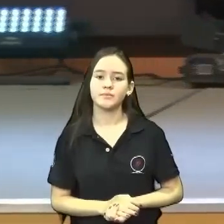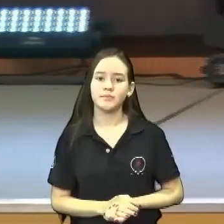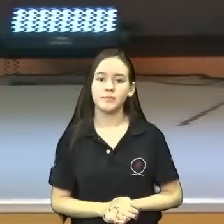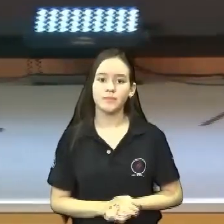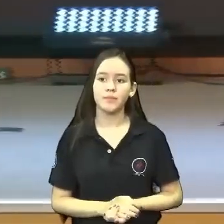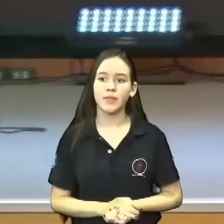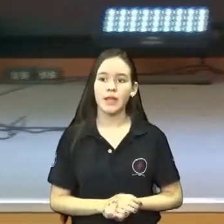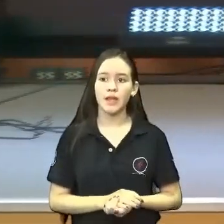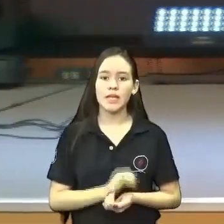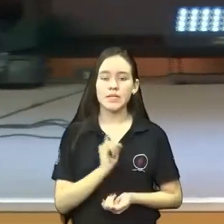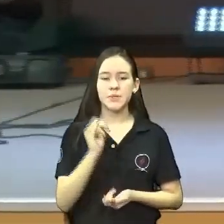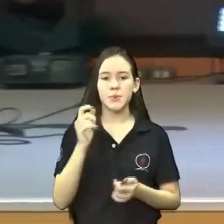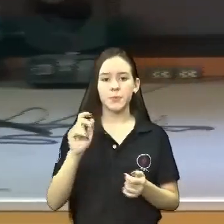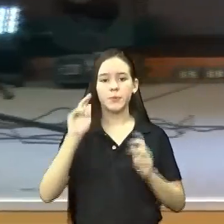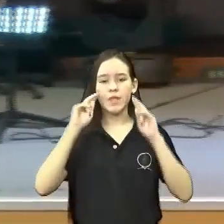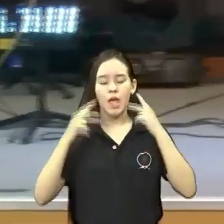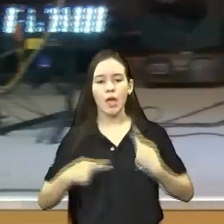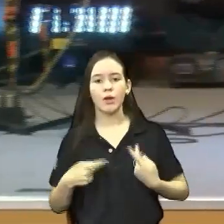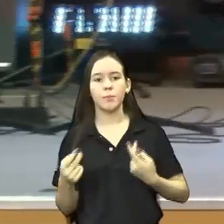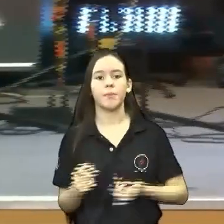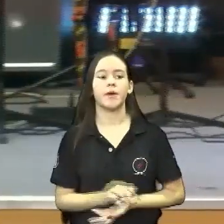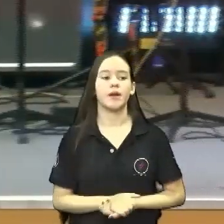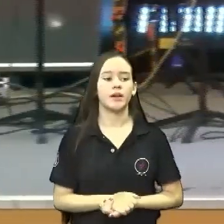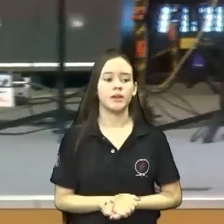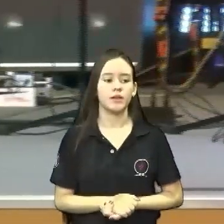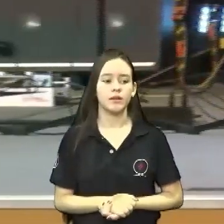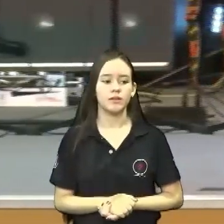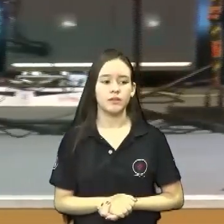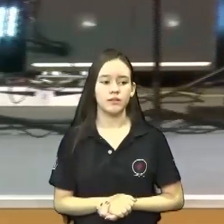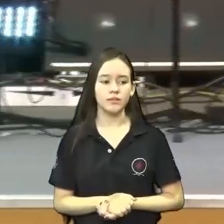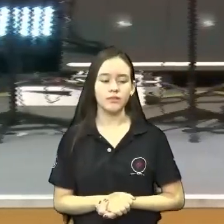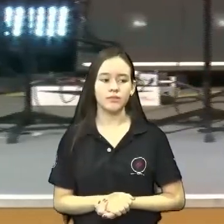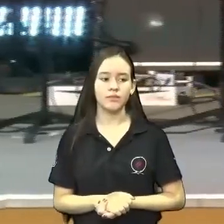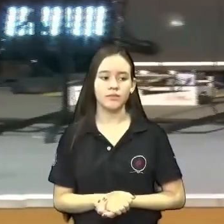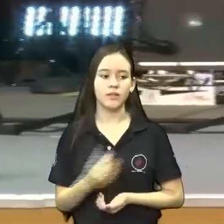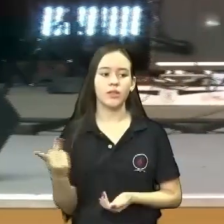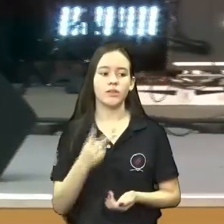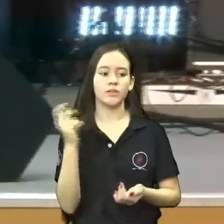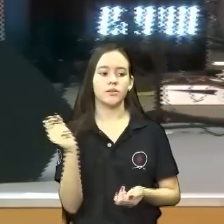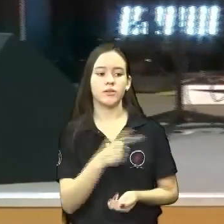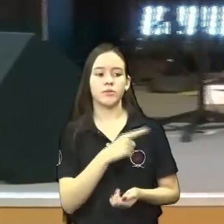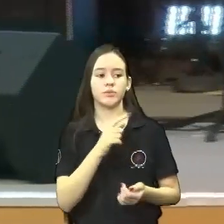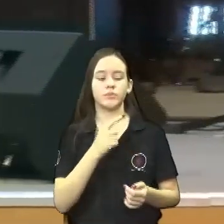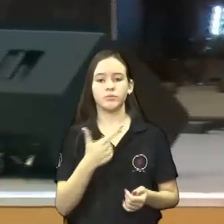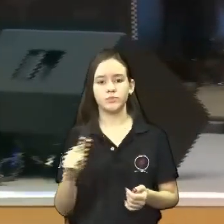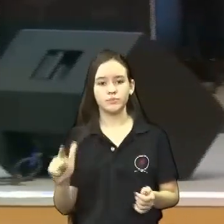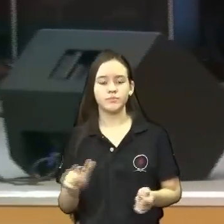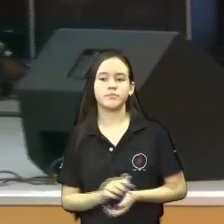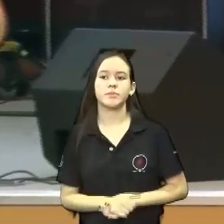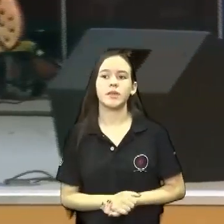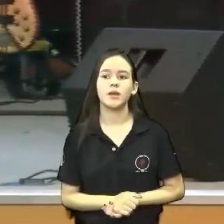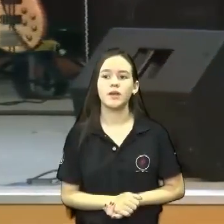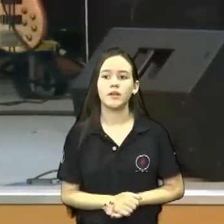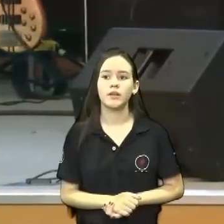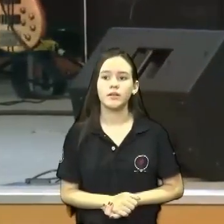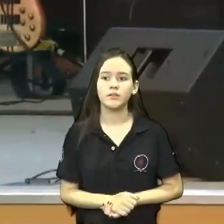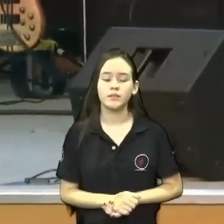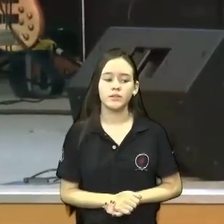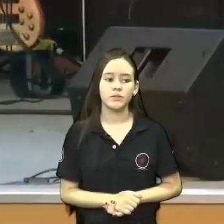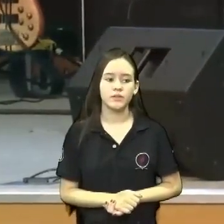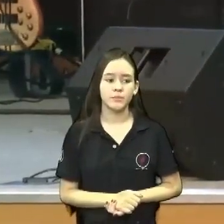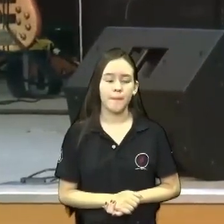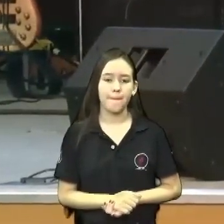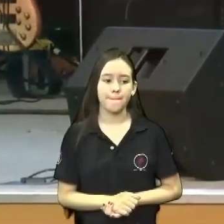como se um ser humano valesse mais do que outro o embrião não pode se tornar outra coisa